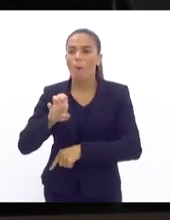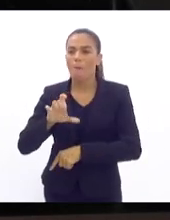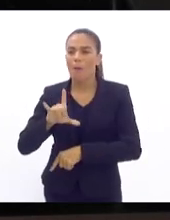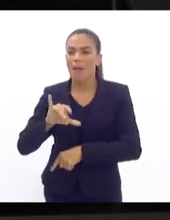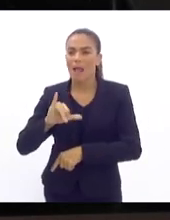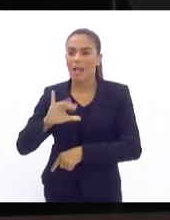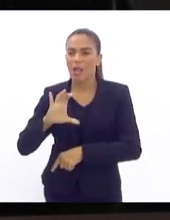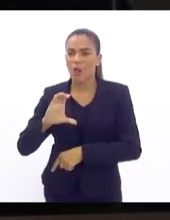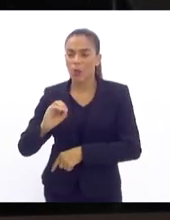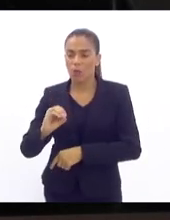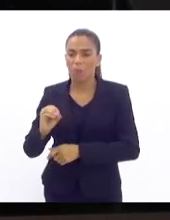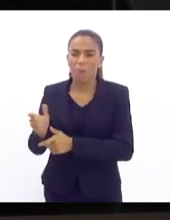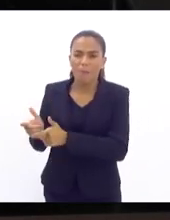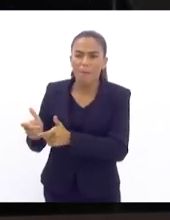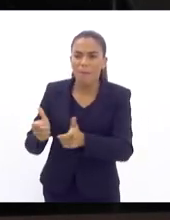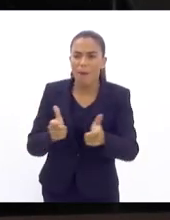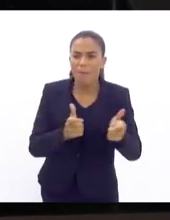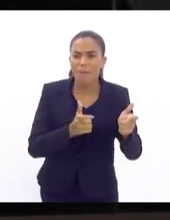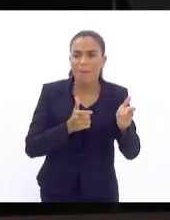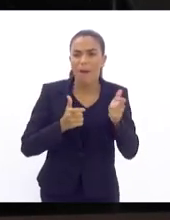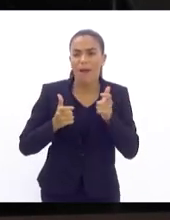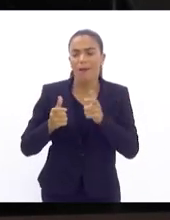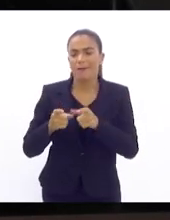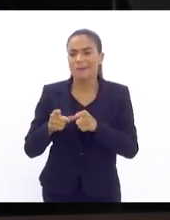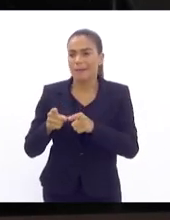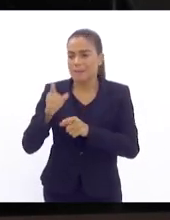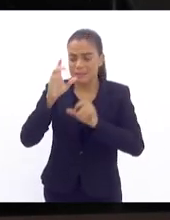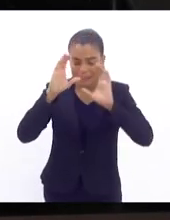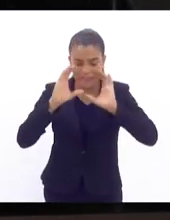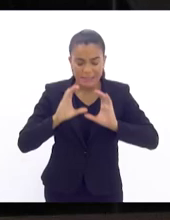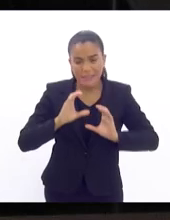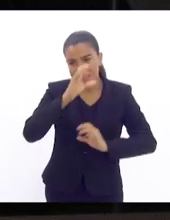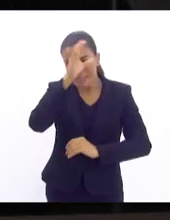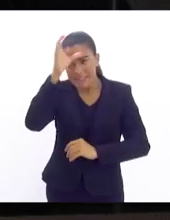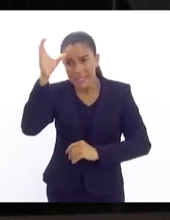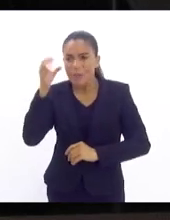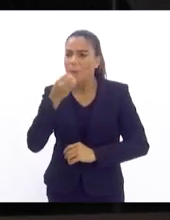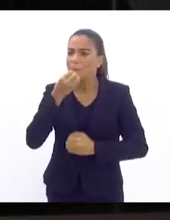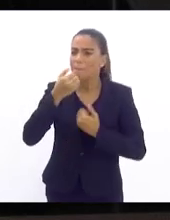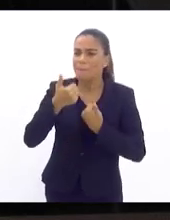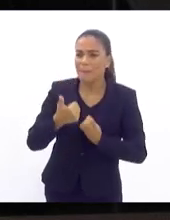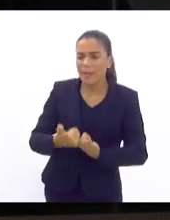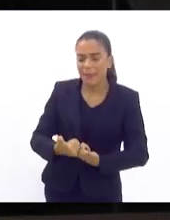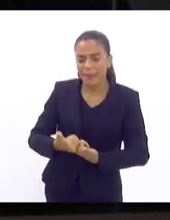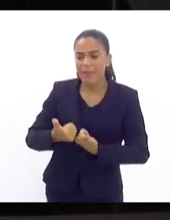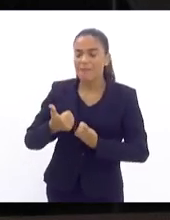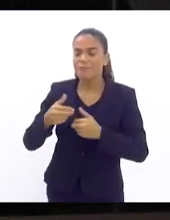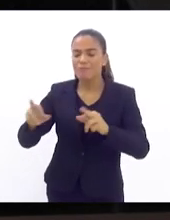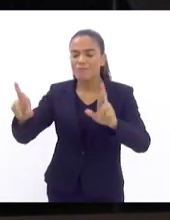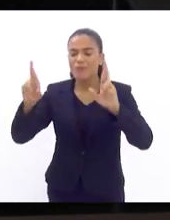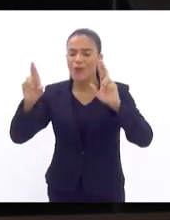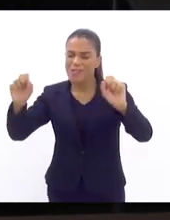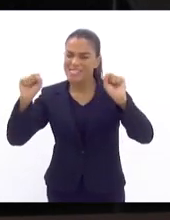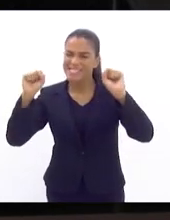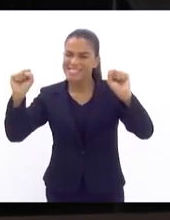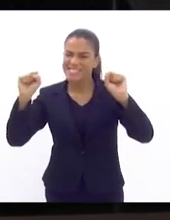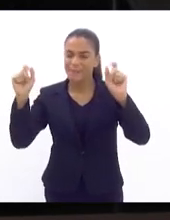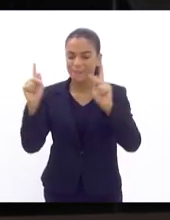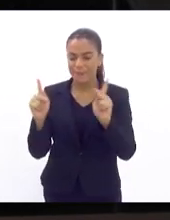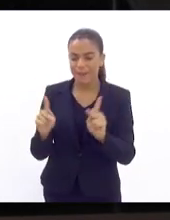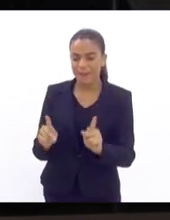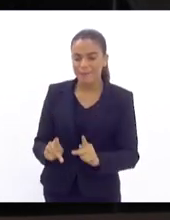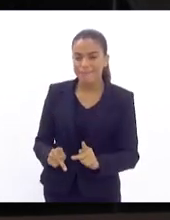quantos cidadãos de bem que torcem pela paz, pela fraternidade, né,